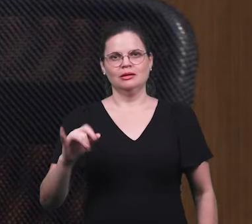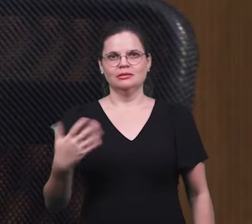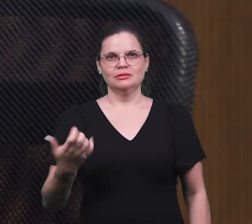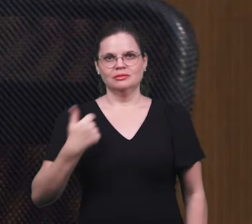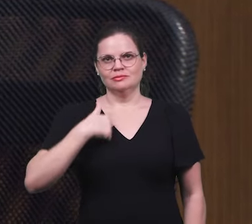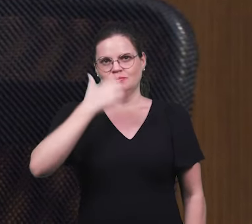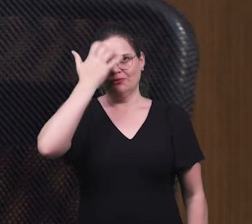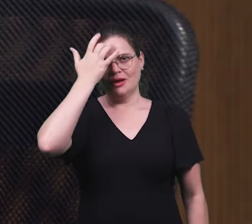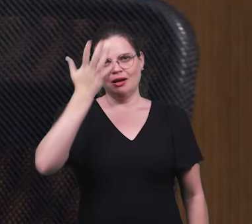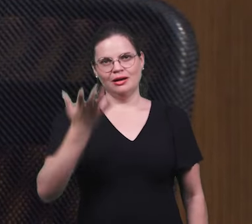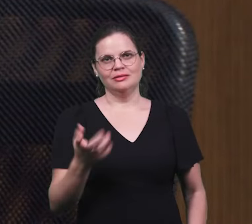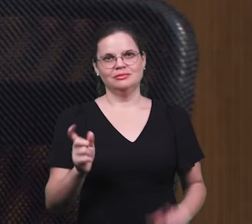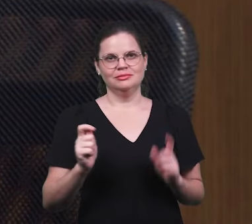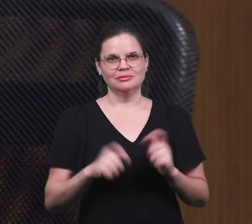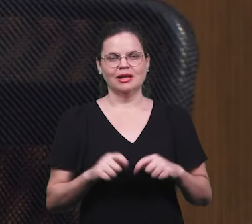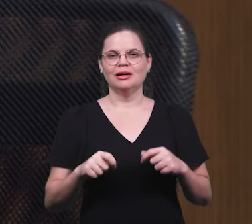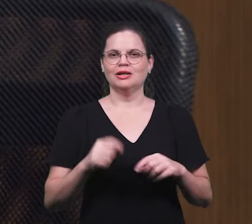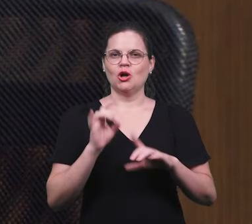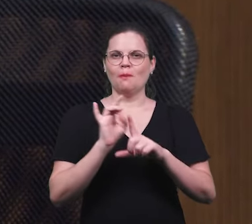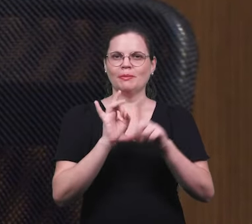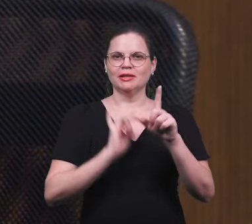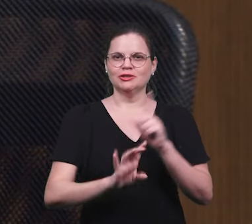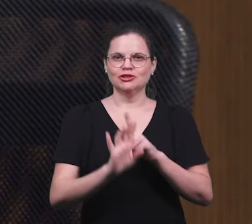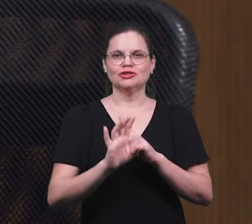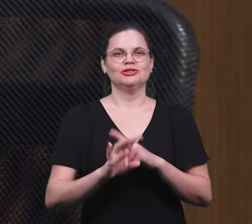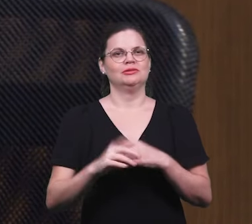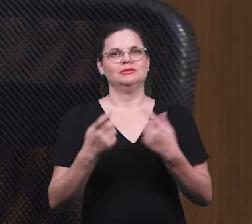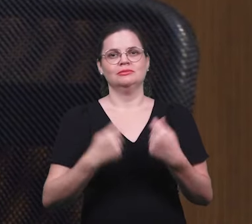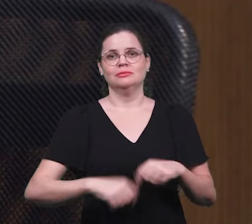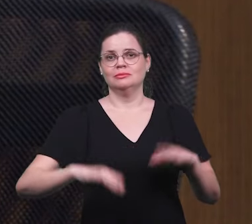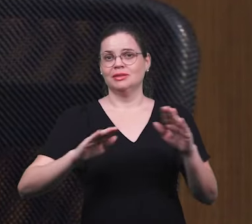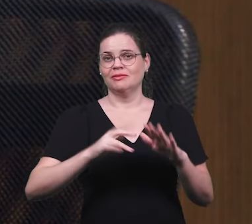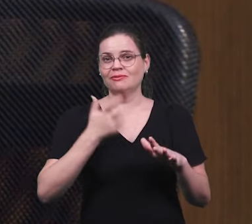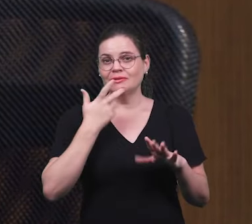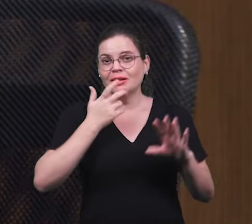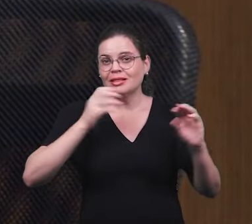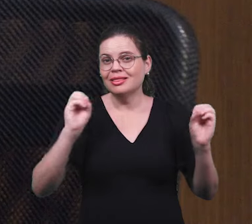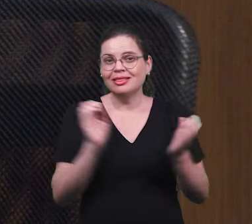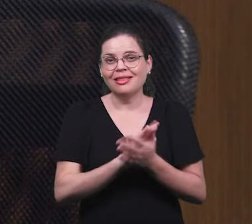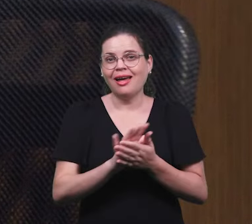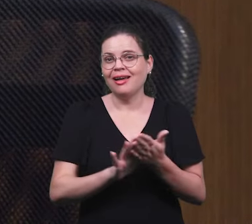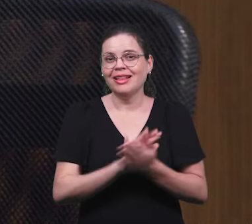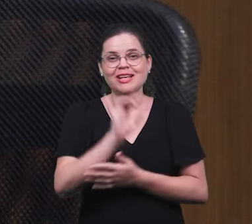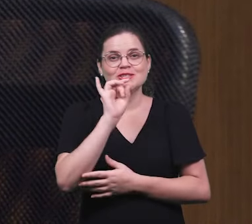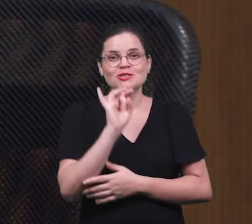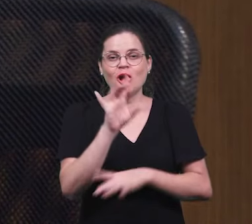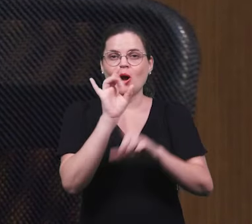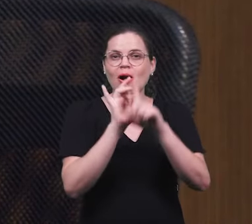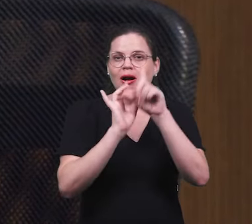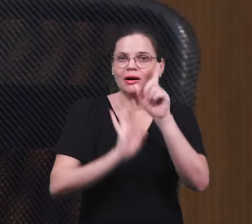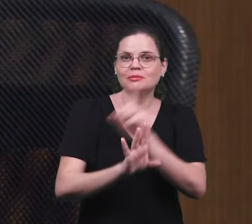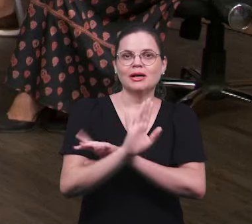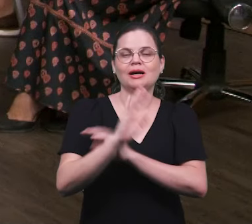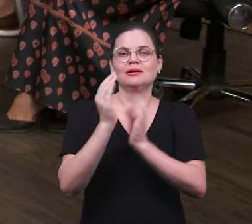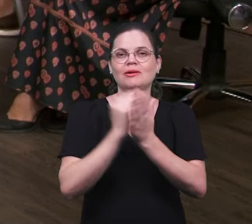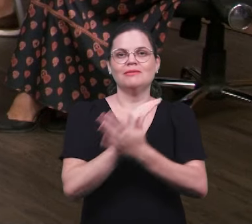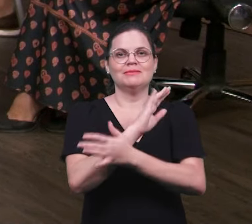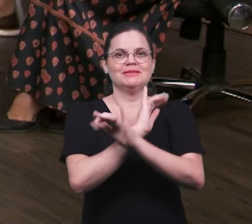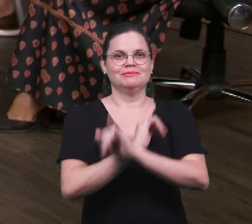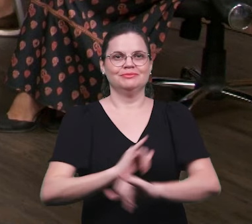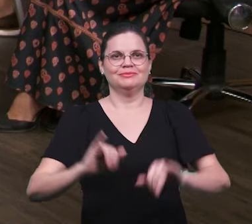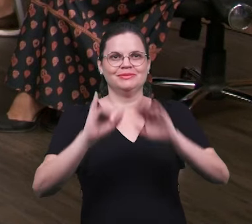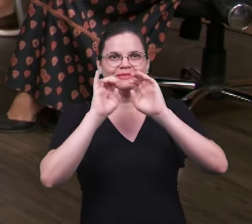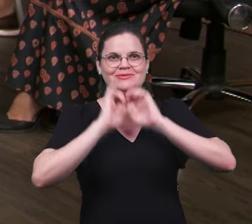Tão fácil ir ali fazer um compartilhamento, às vezes não precisa falar nada e você já está evangelizando tantas pessoas. Não tem mais essa desculpa,